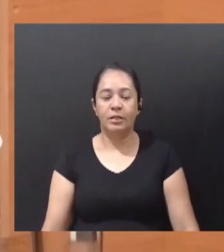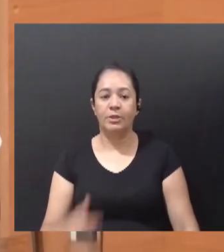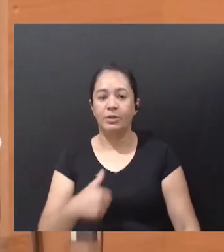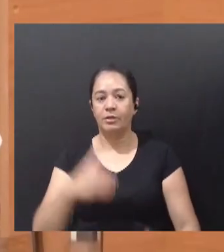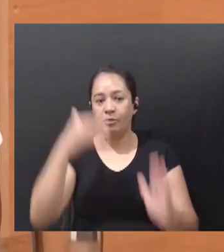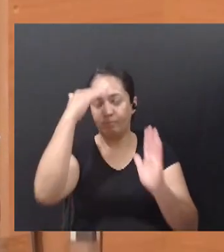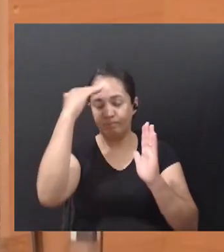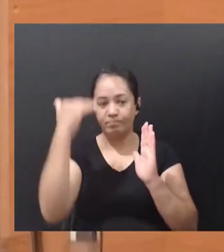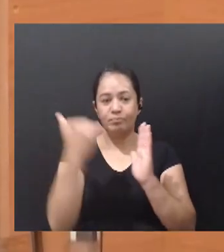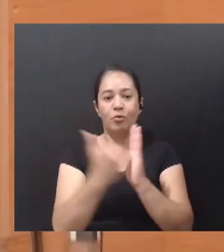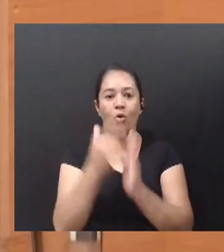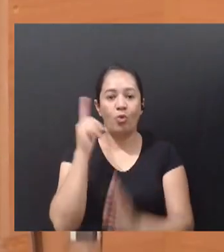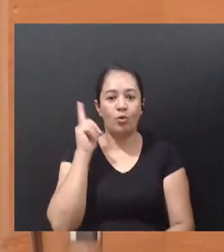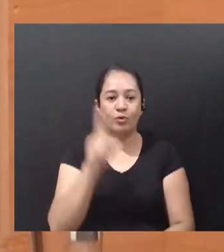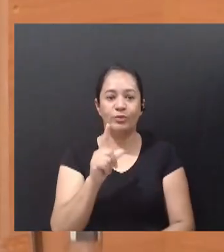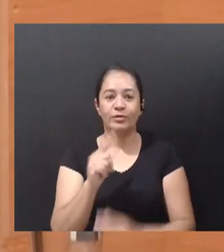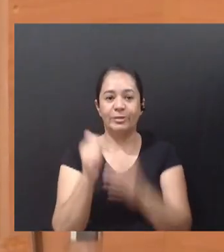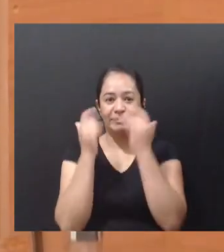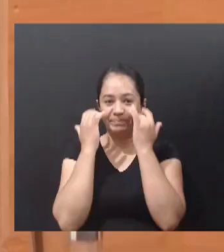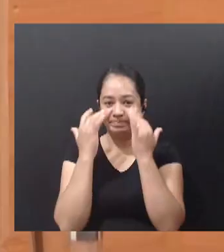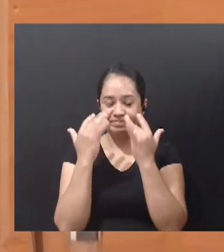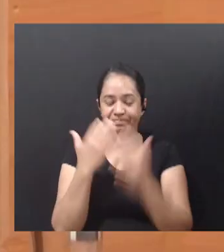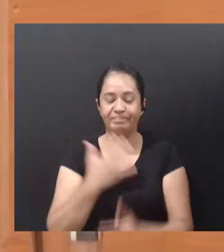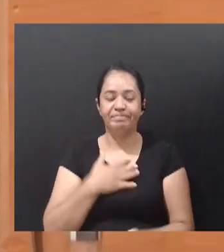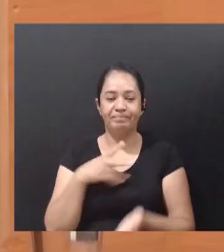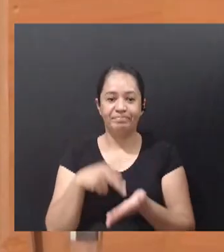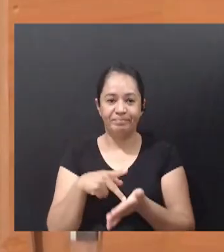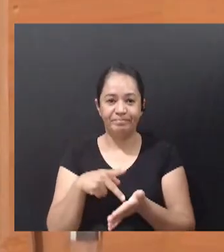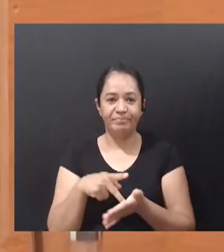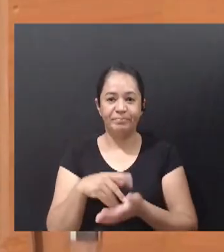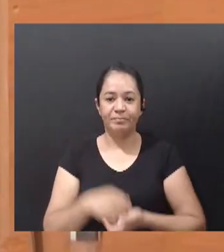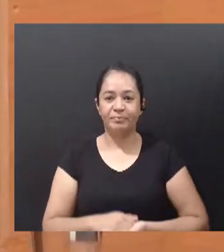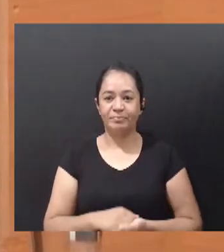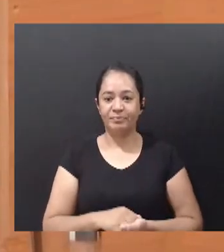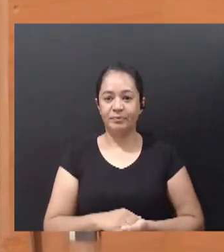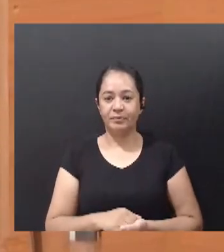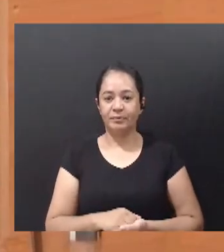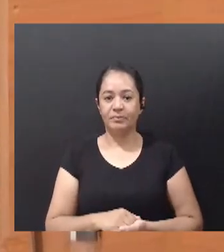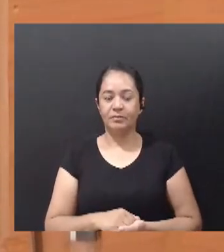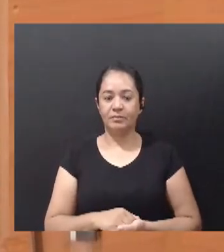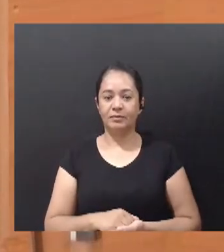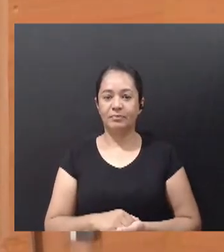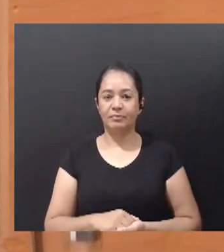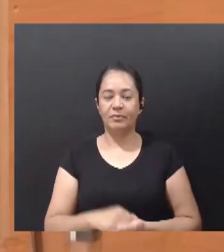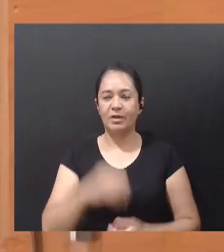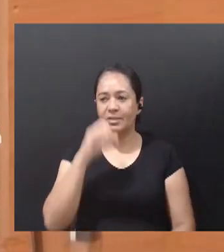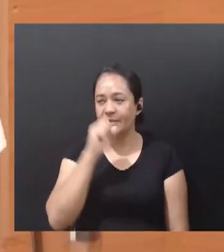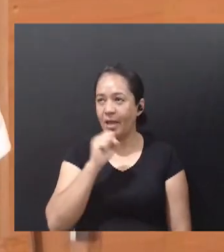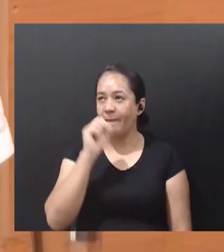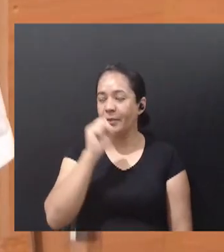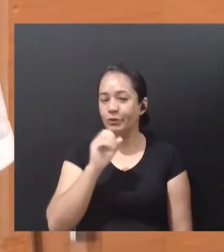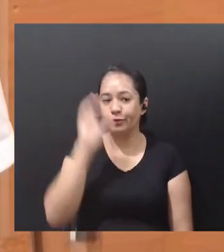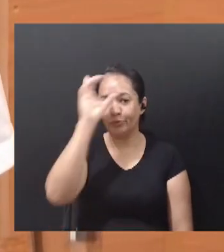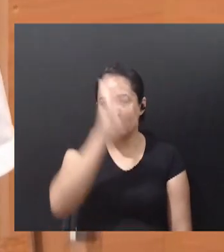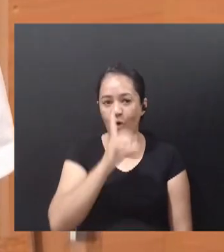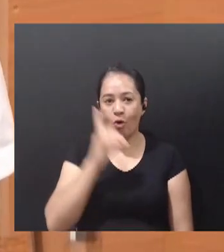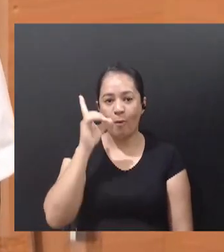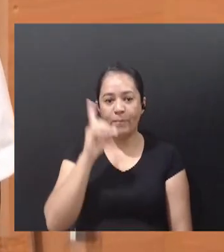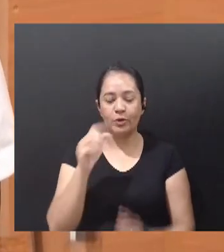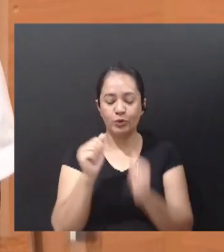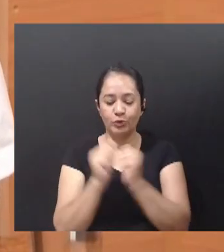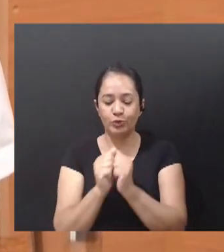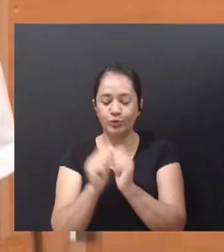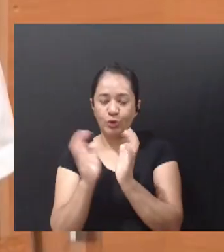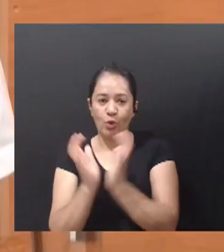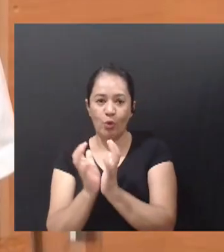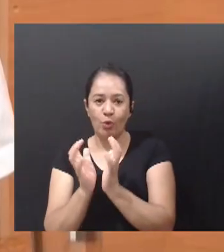brilha meus olhos de verdade, que me faz estar sábado, domingo, reunido com a galera, tocando